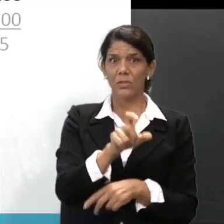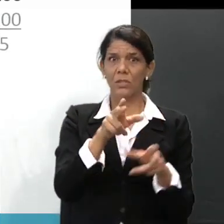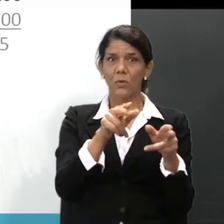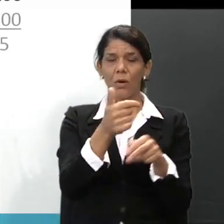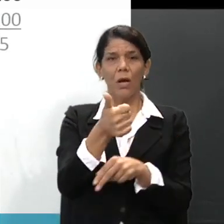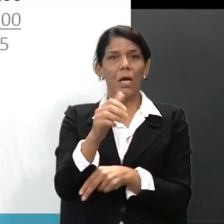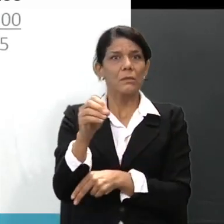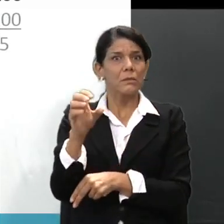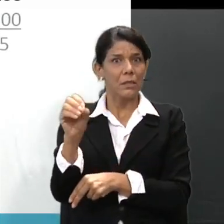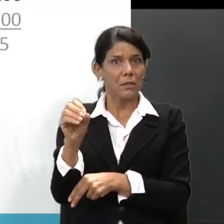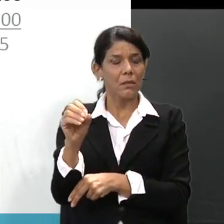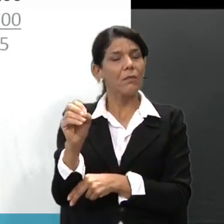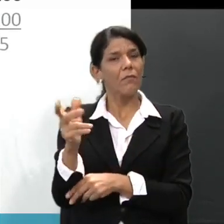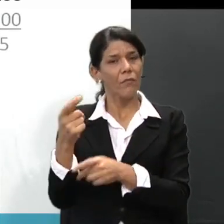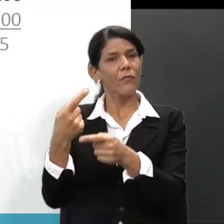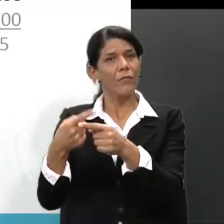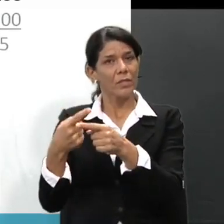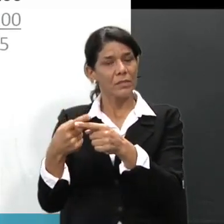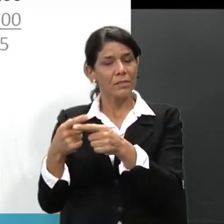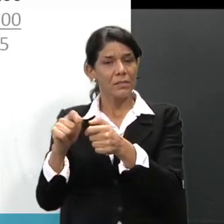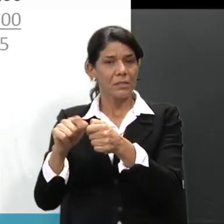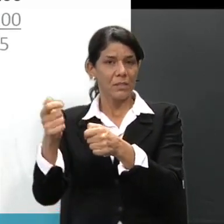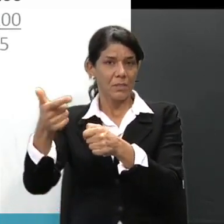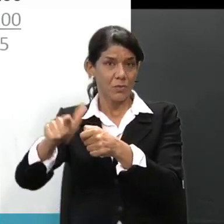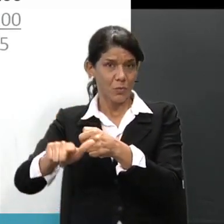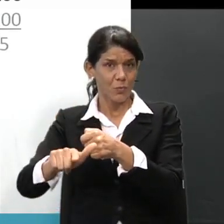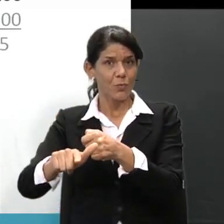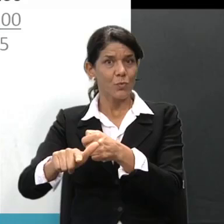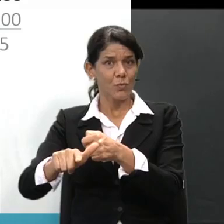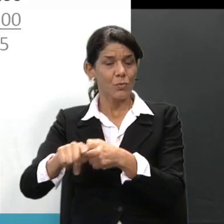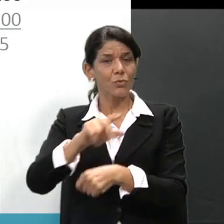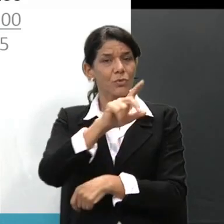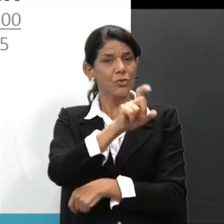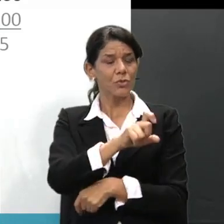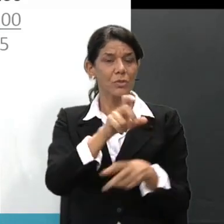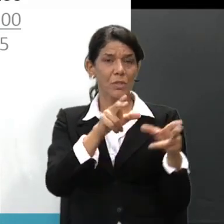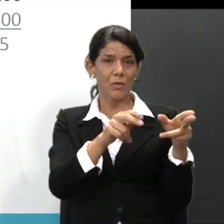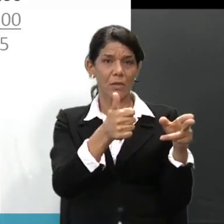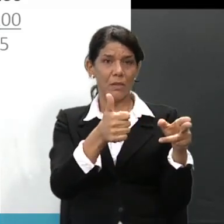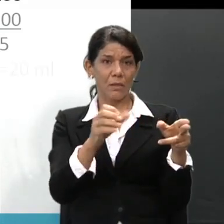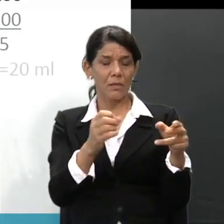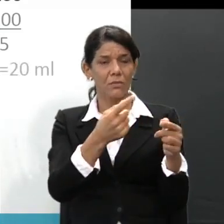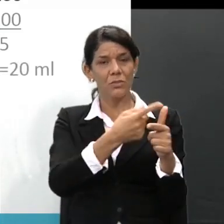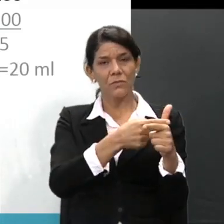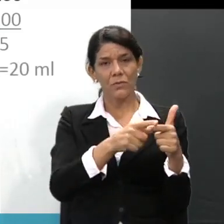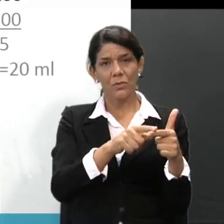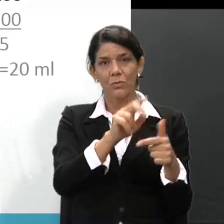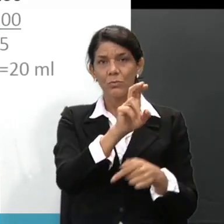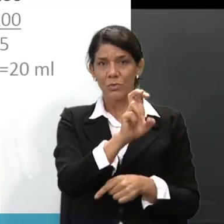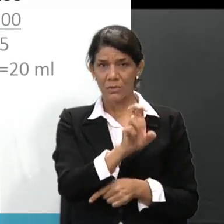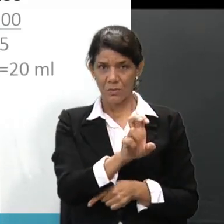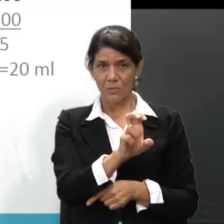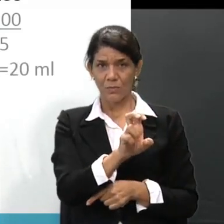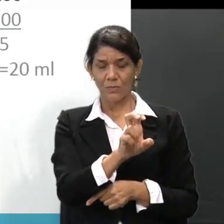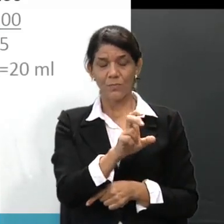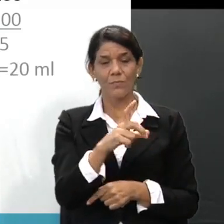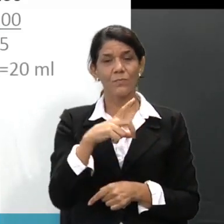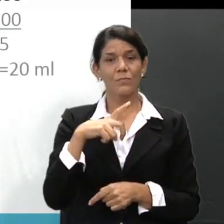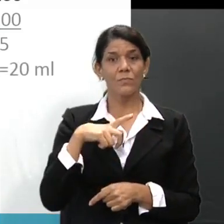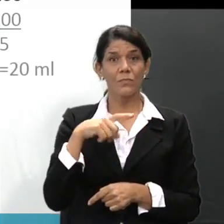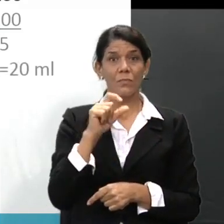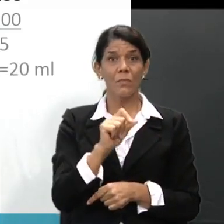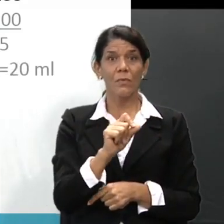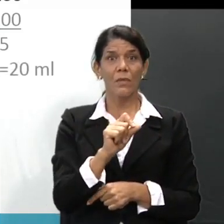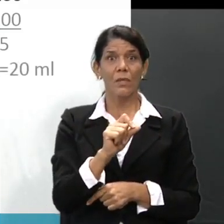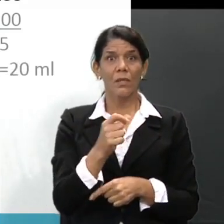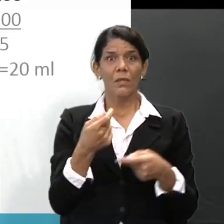a 100. Vamos fazer a conta. Então, x é igual a 100 dividido por 5. Eu tenho, então,